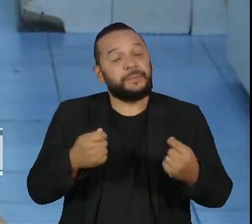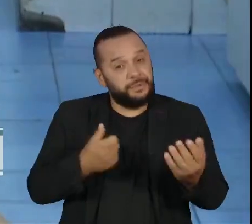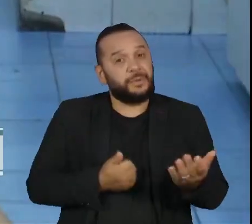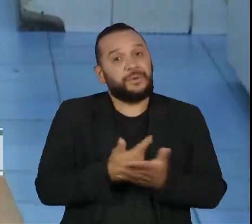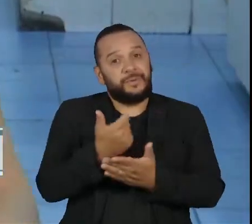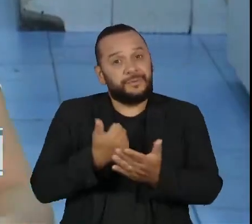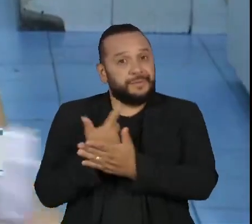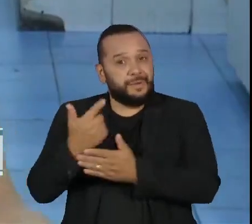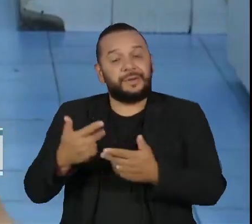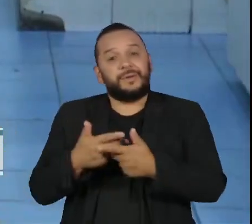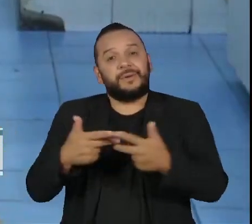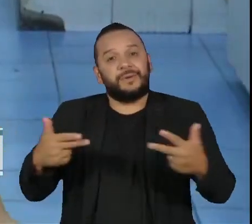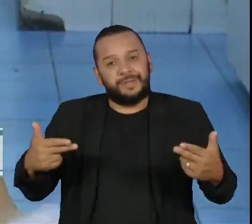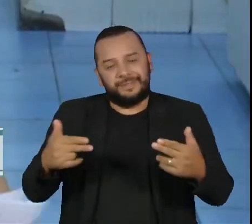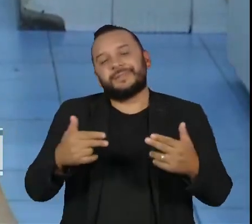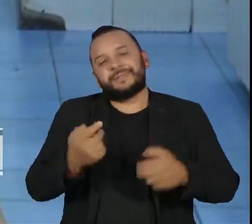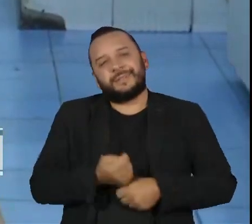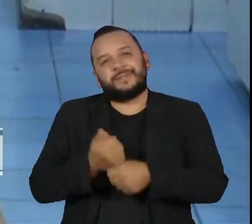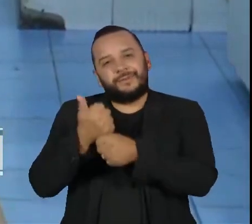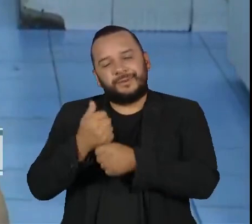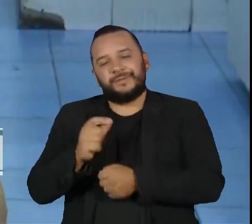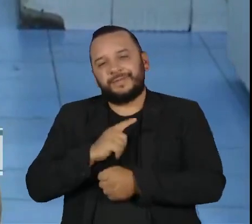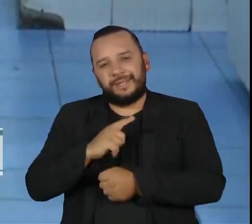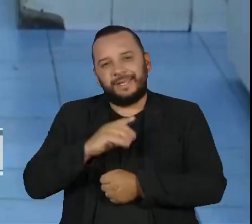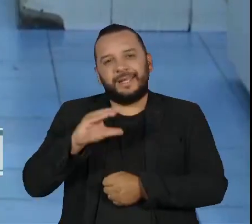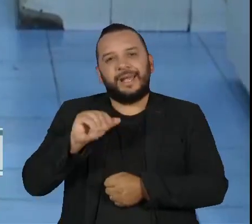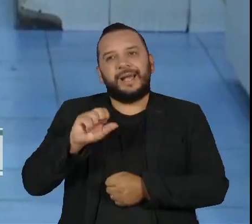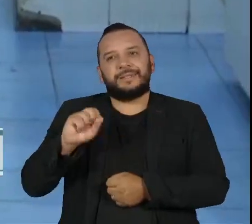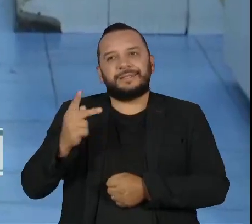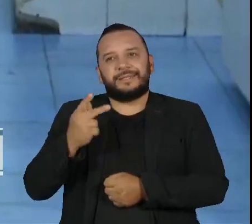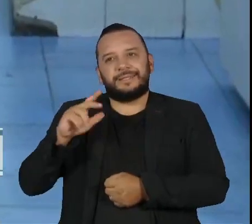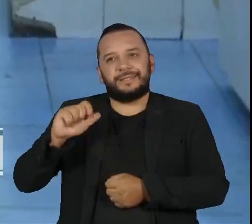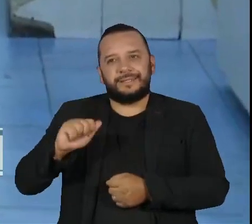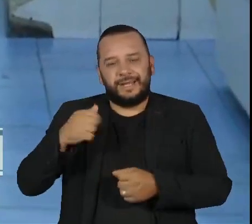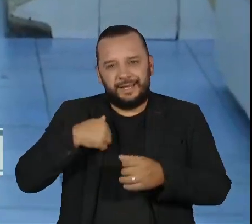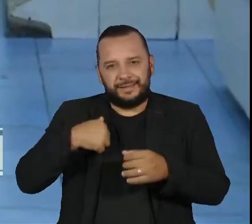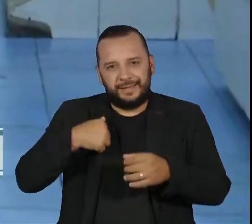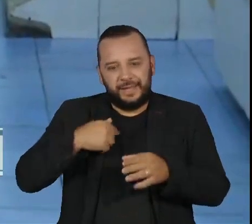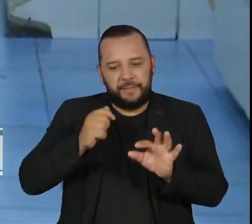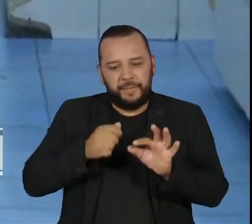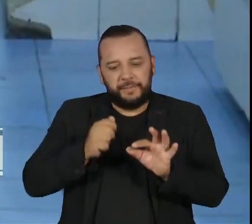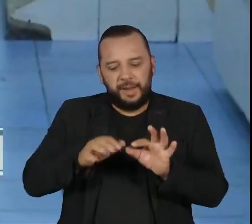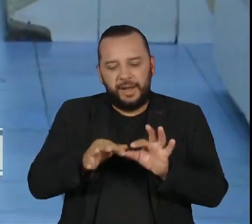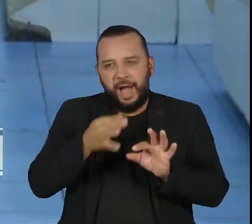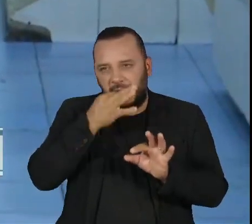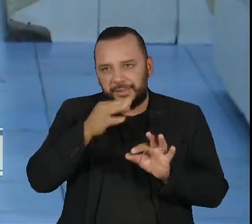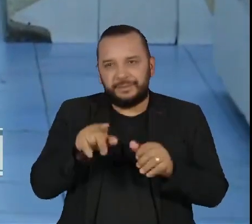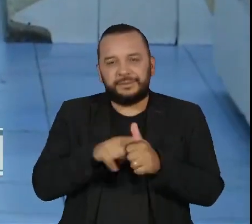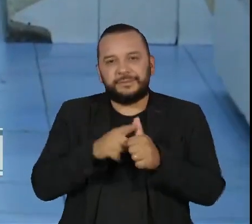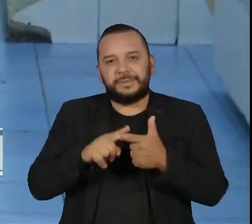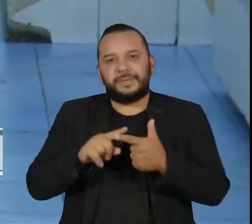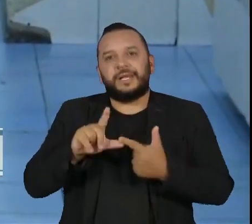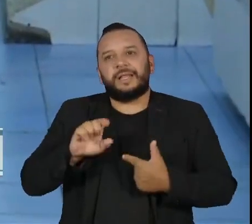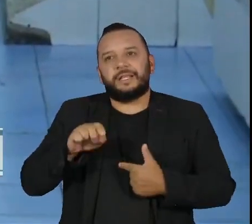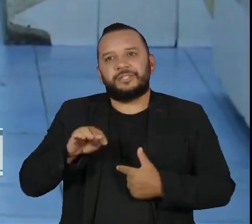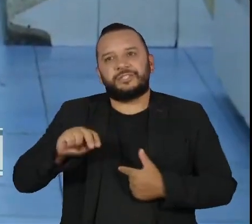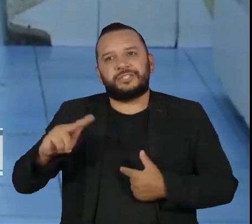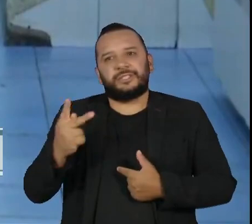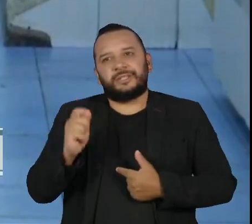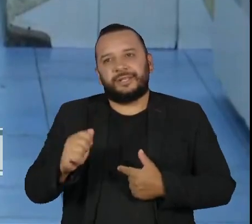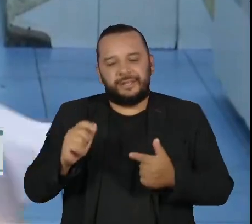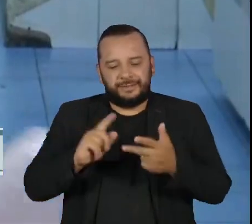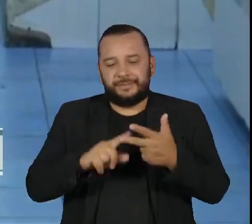tradicionais da ceia de Ano Novo, as castanhas, a lentilha. Segundo o Procon, esses preços desses alimentos